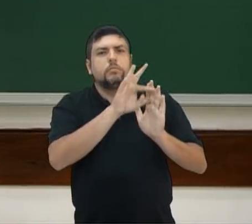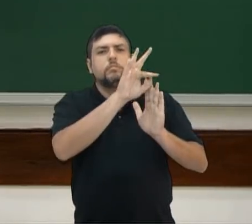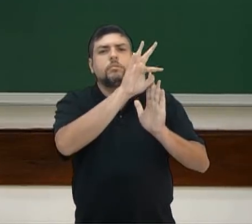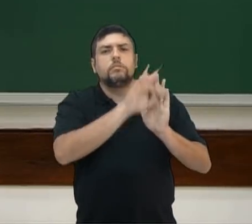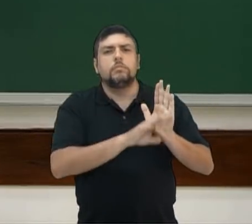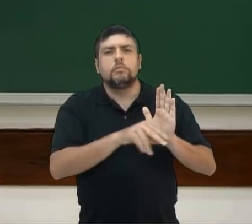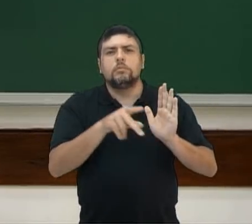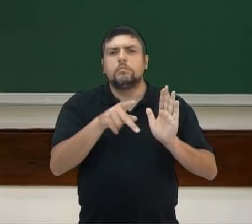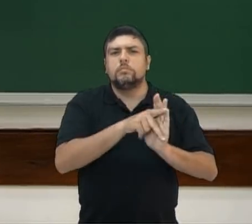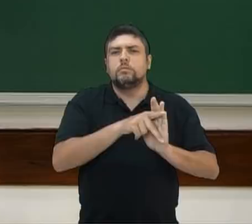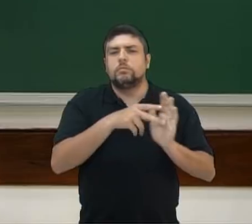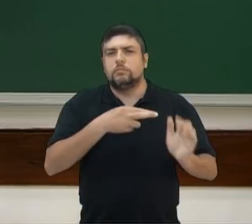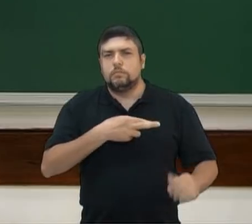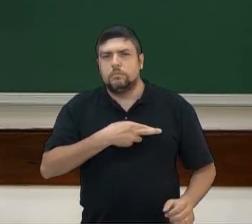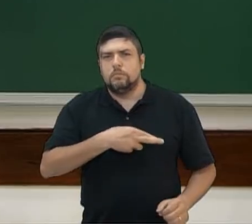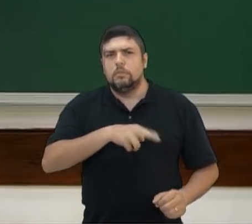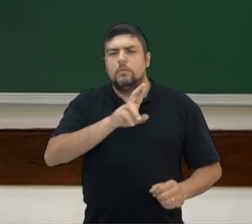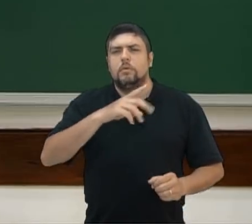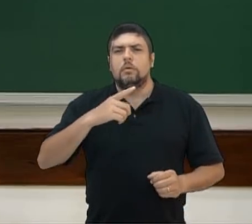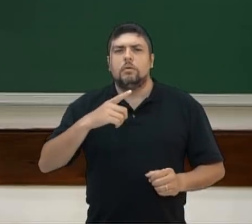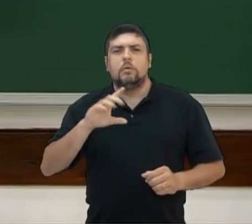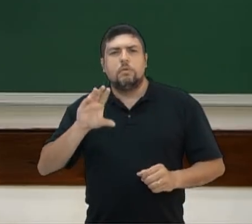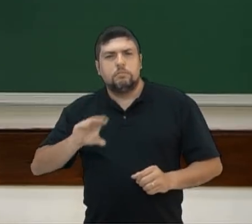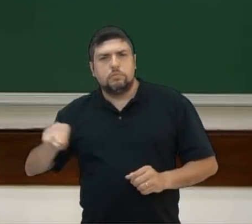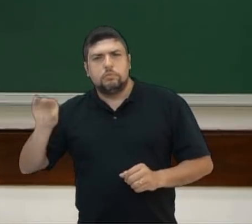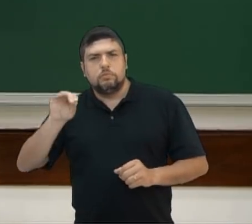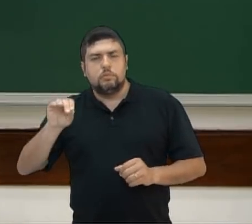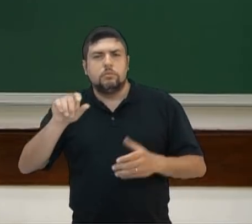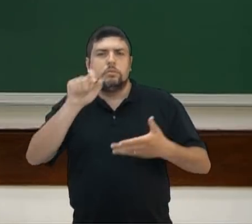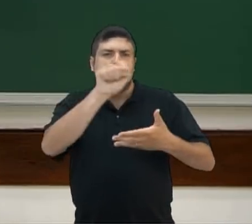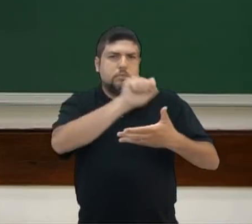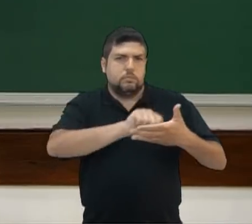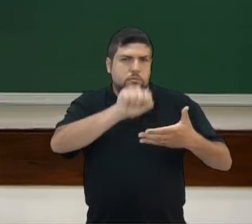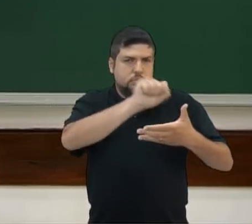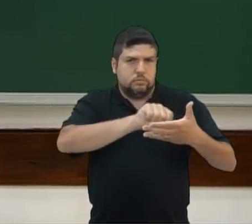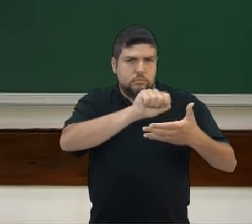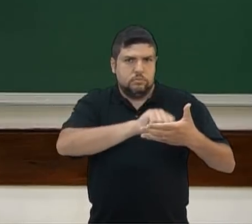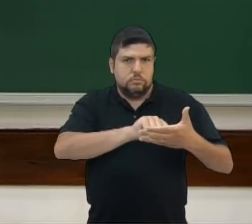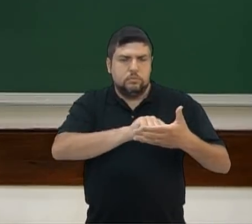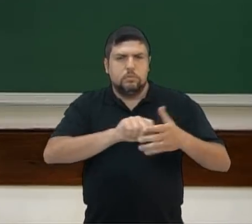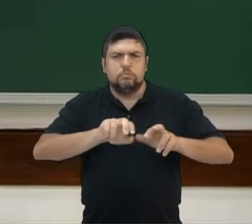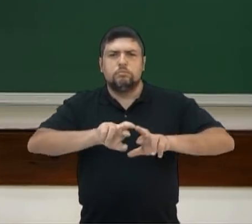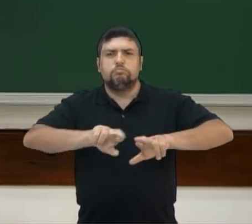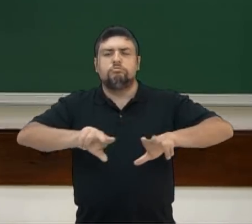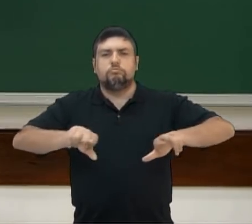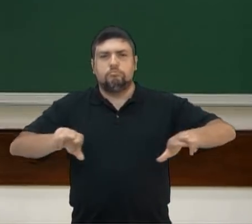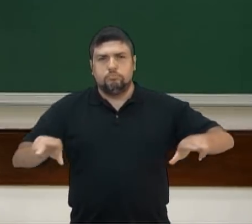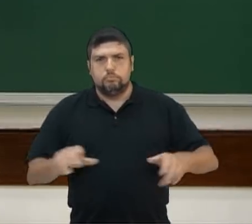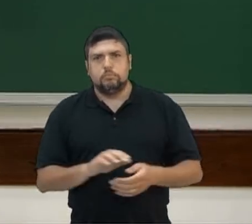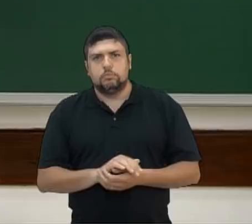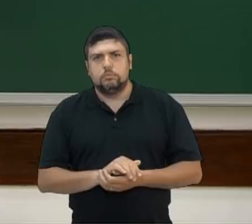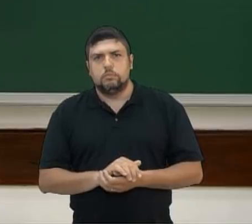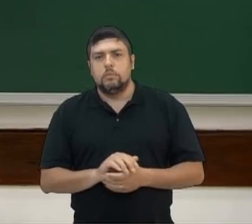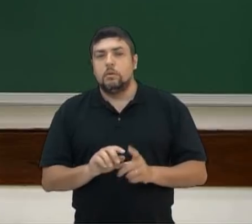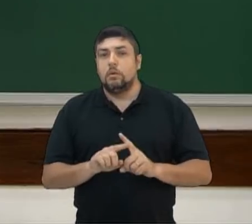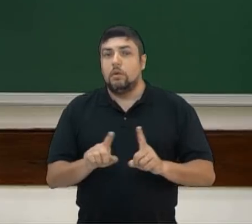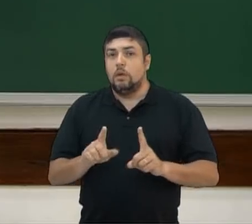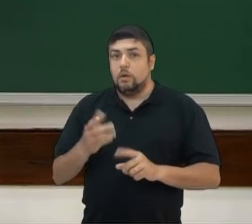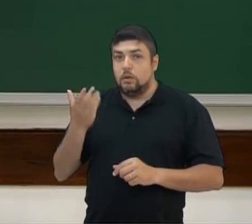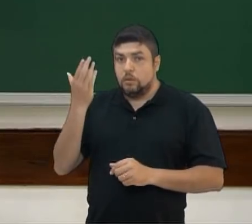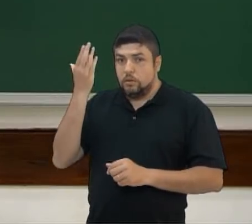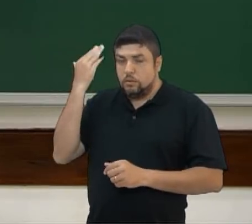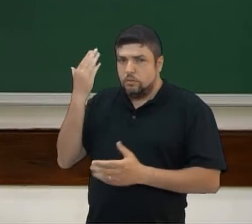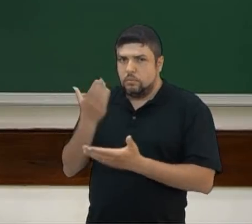escritos, que se manifestam de várias maneiras. Mas, na nossa última aula, nós fizemos uma revisão